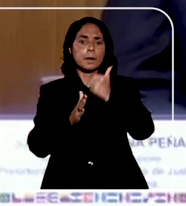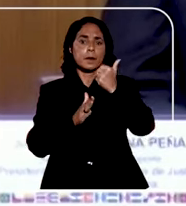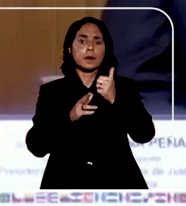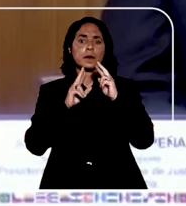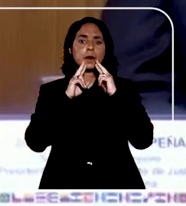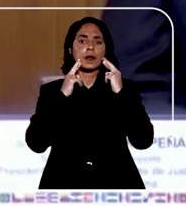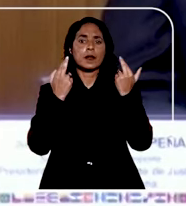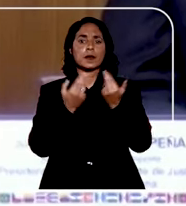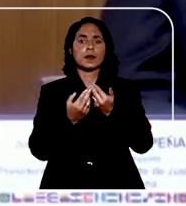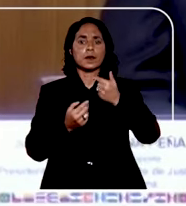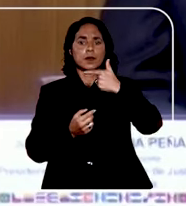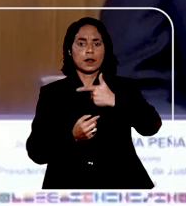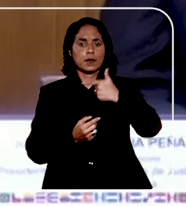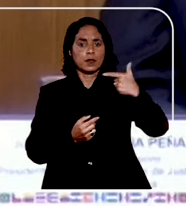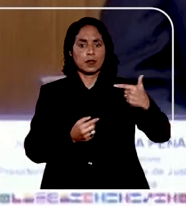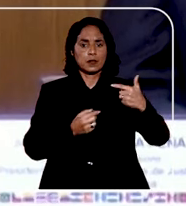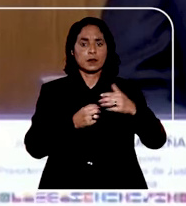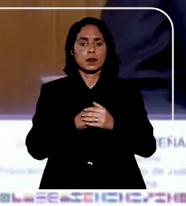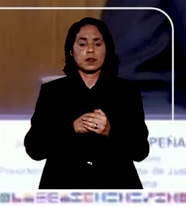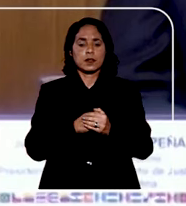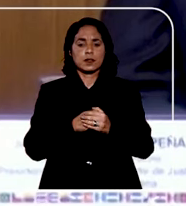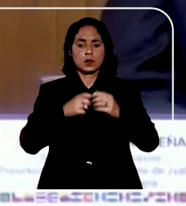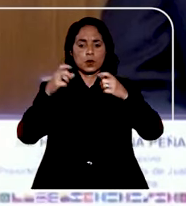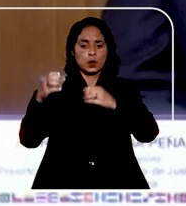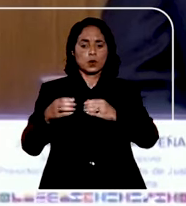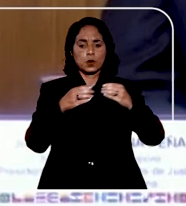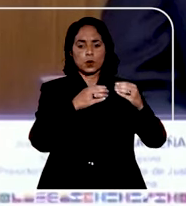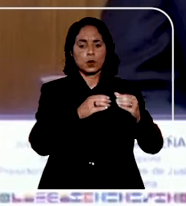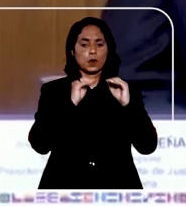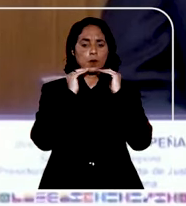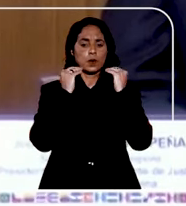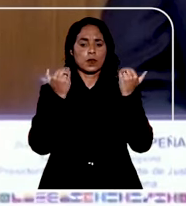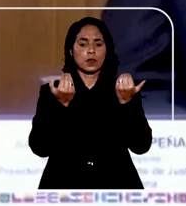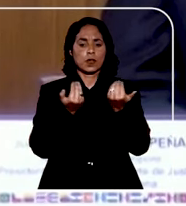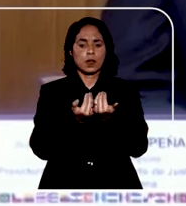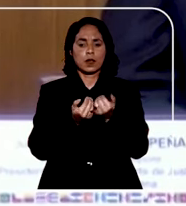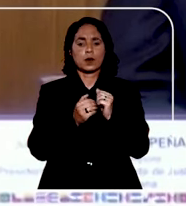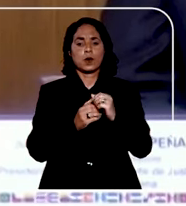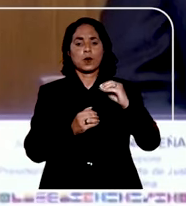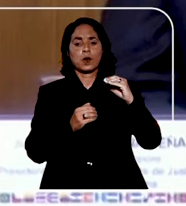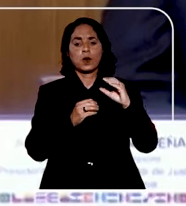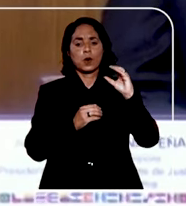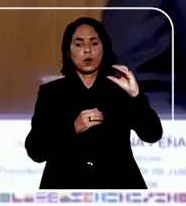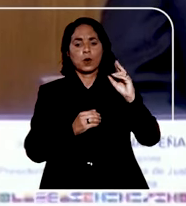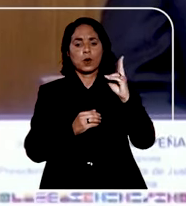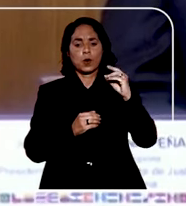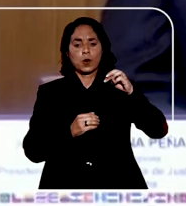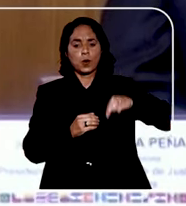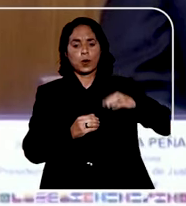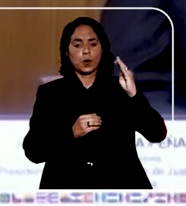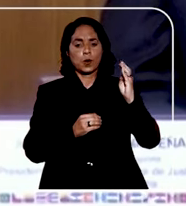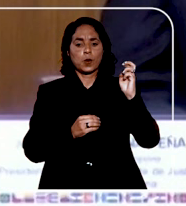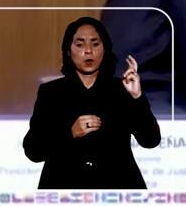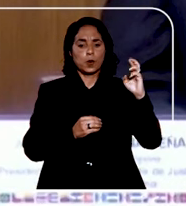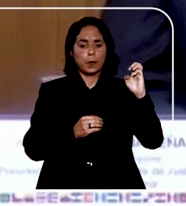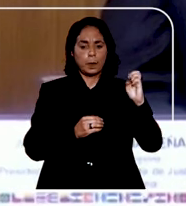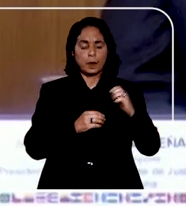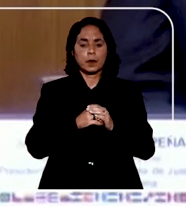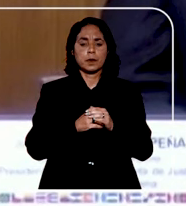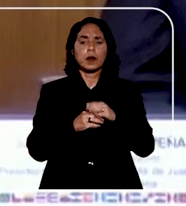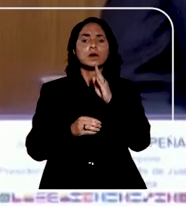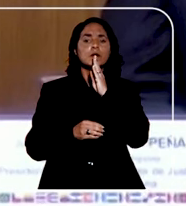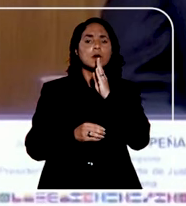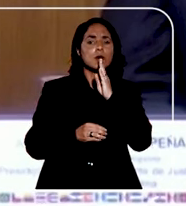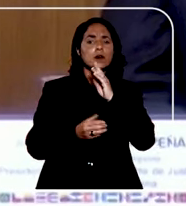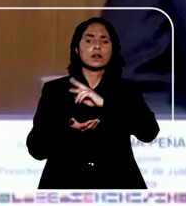da 22ª edição da Cúpula judicial iper americana com objetivos de